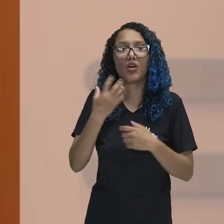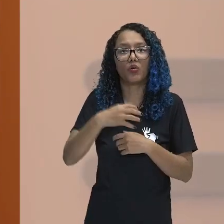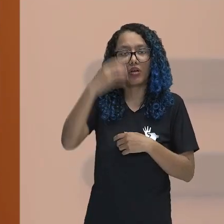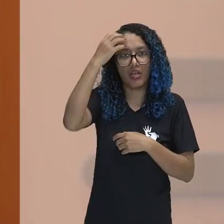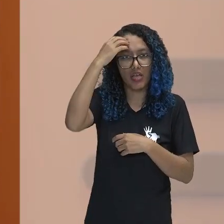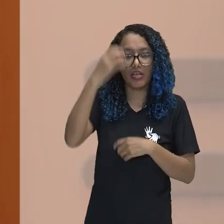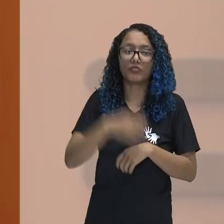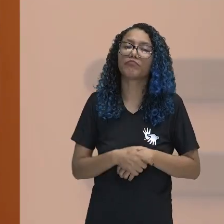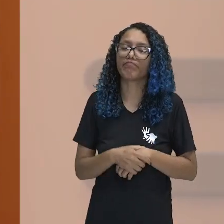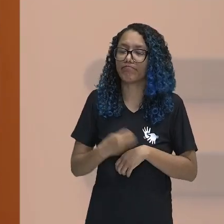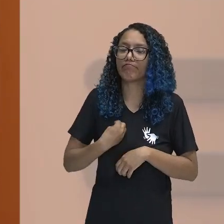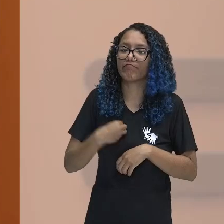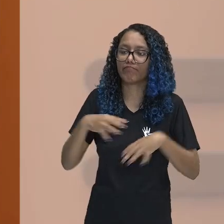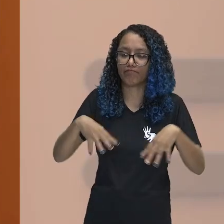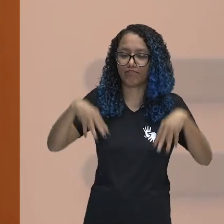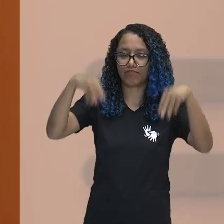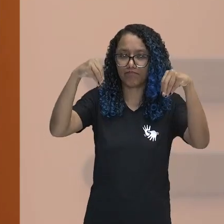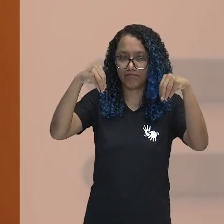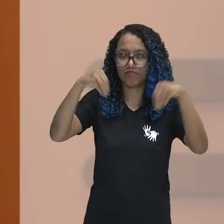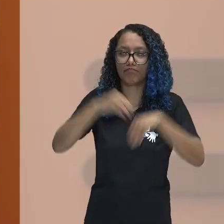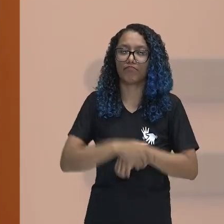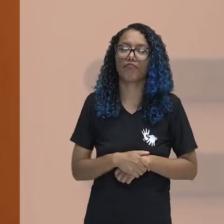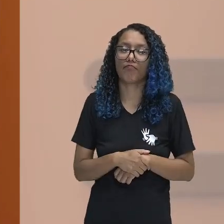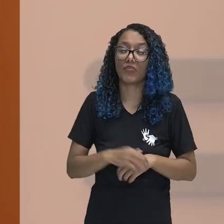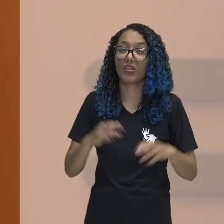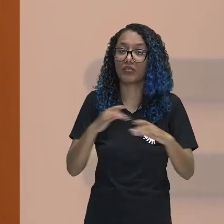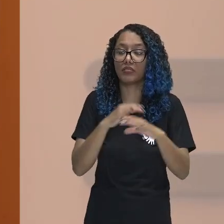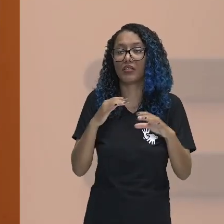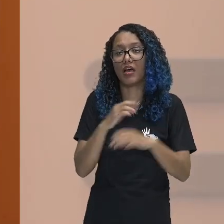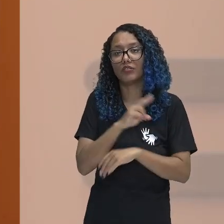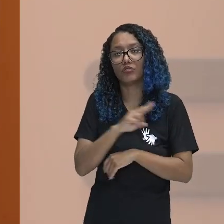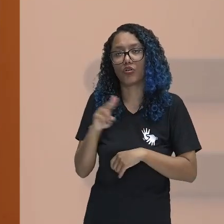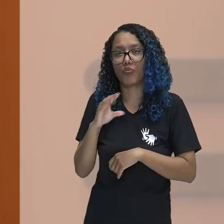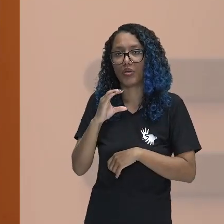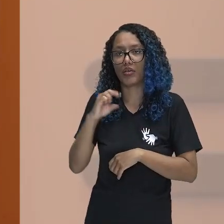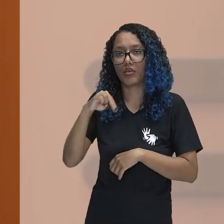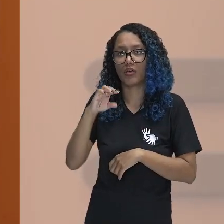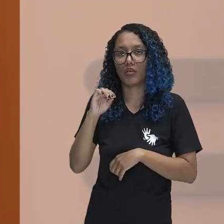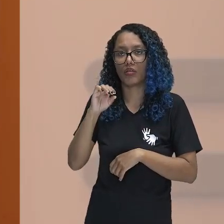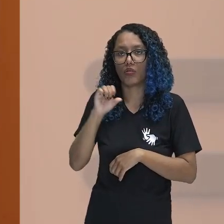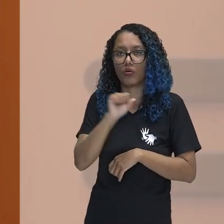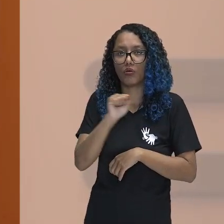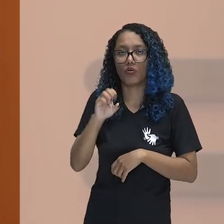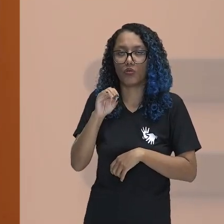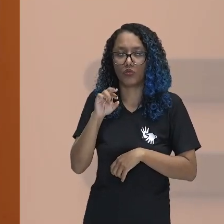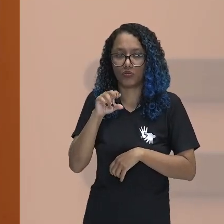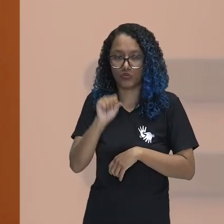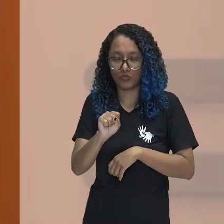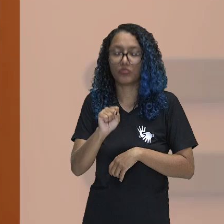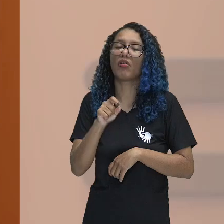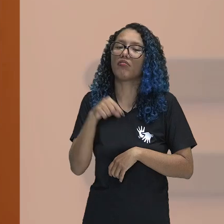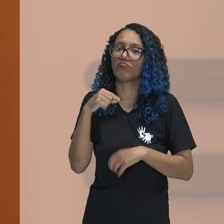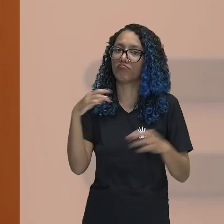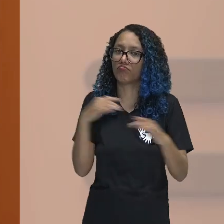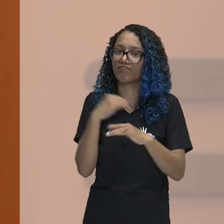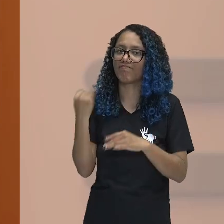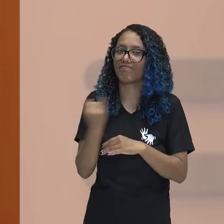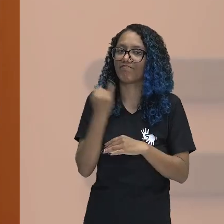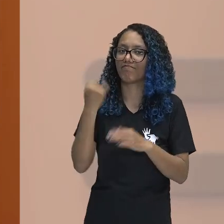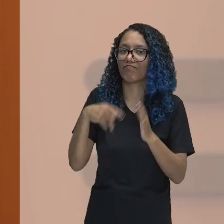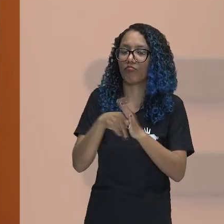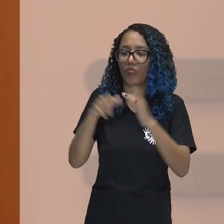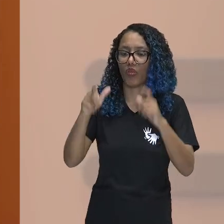luxuosos palácios na cidade de Knossos, que era basicamente ali uma das cidades mais importantes ali do território